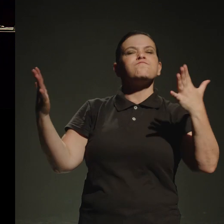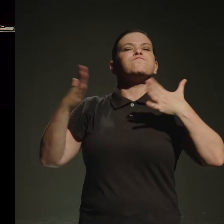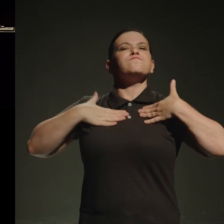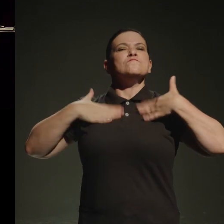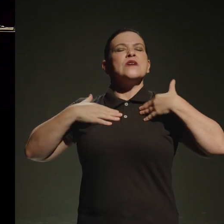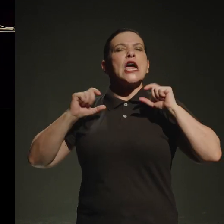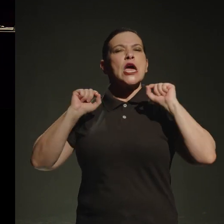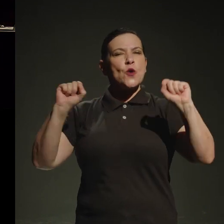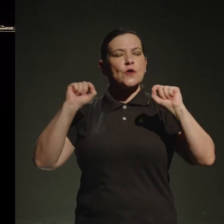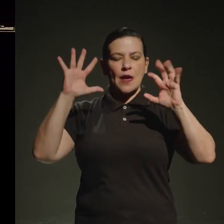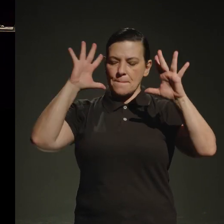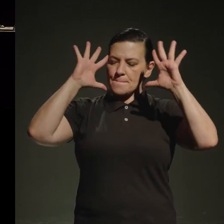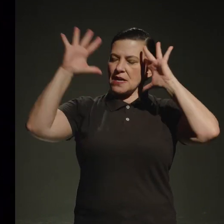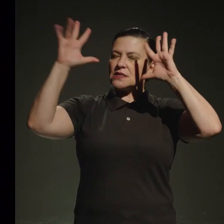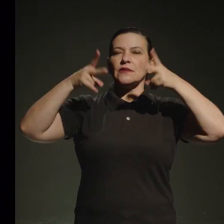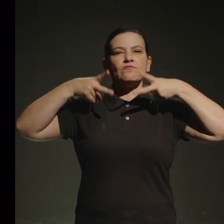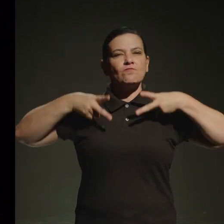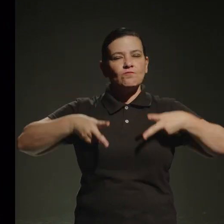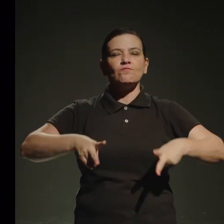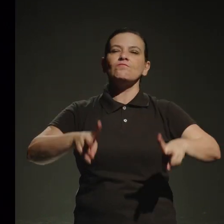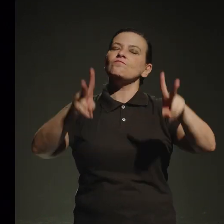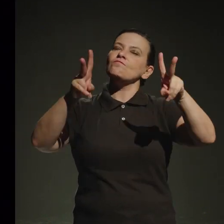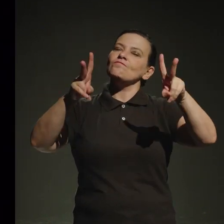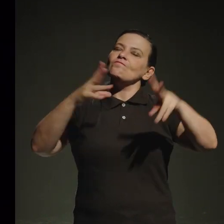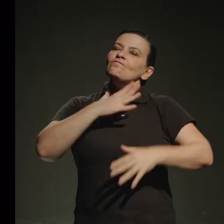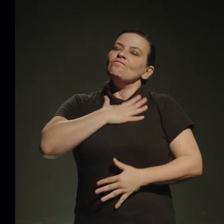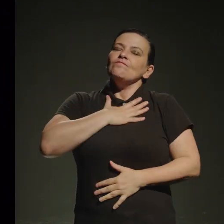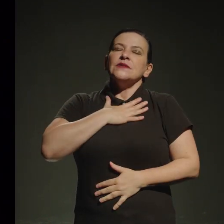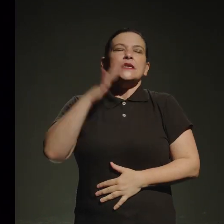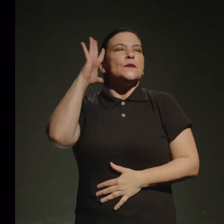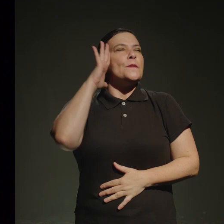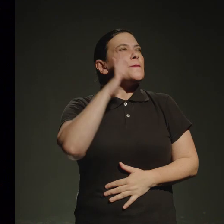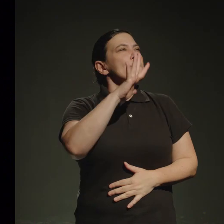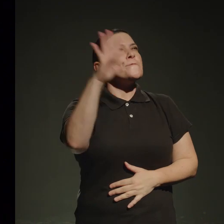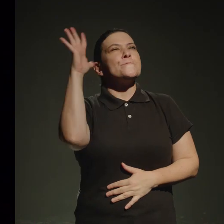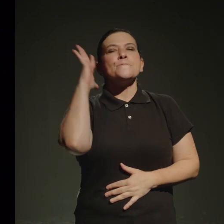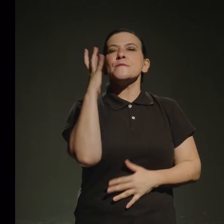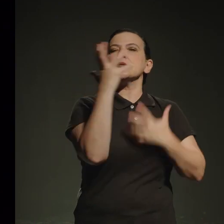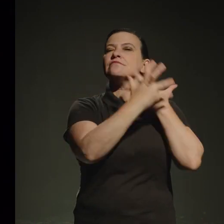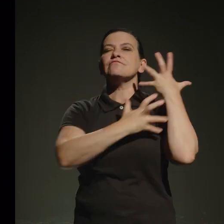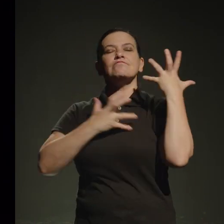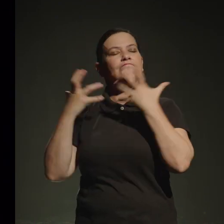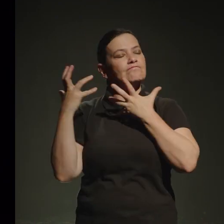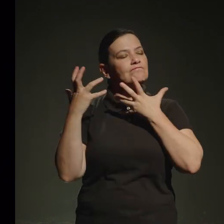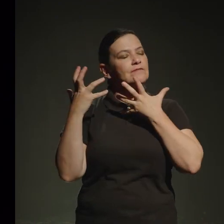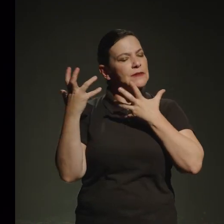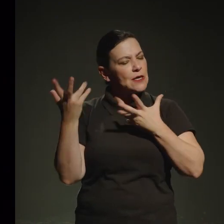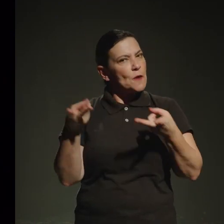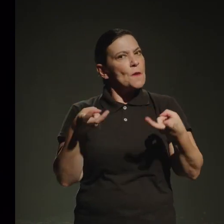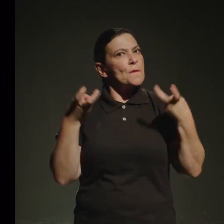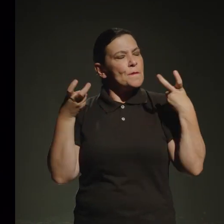arrancar-me a luz sagrada. Ah, fado meu, devaneio e